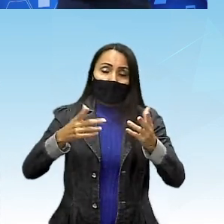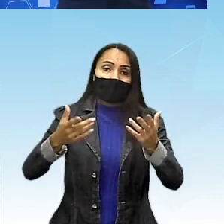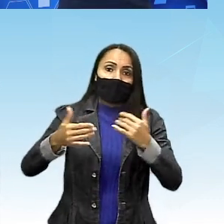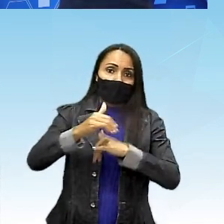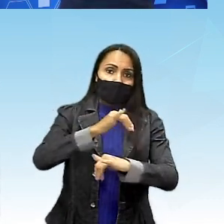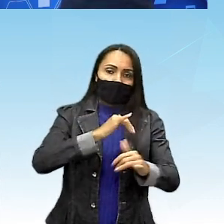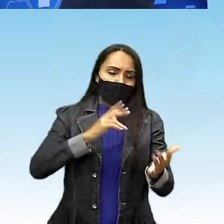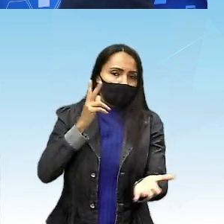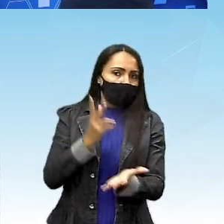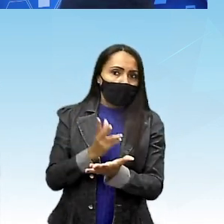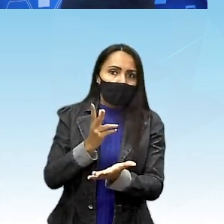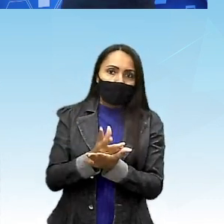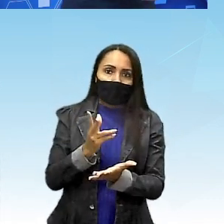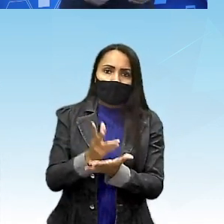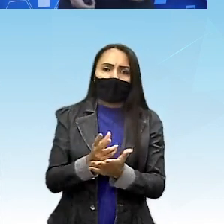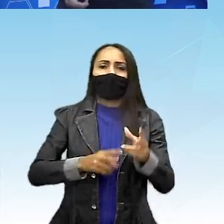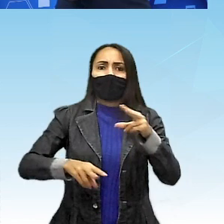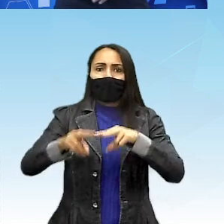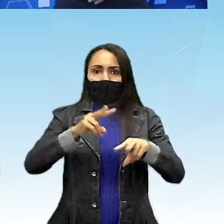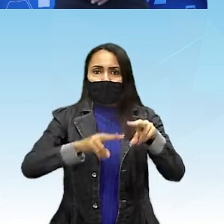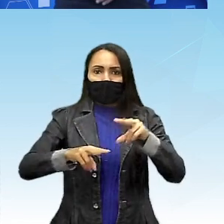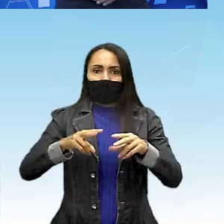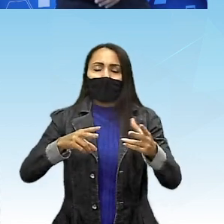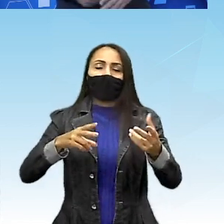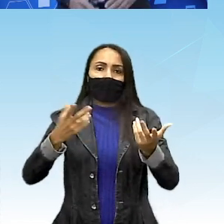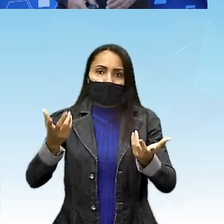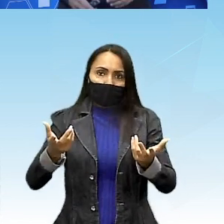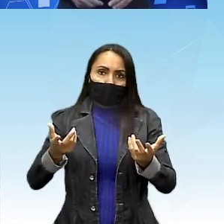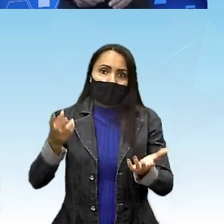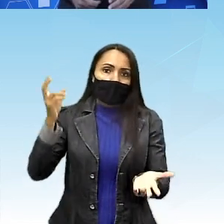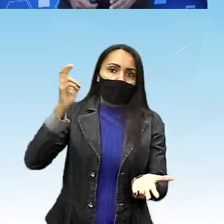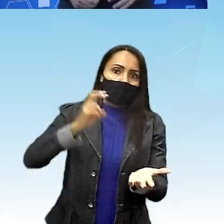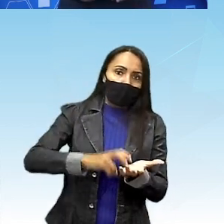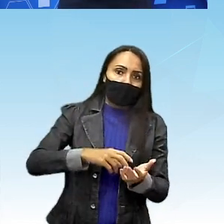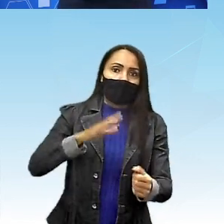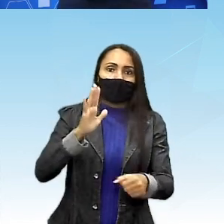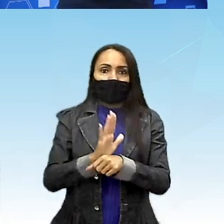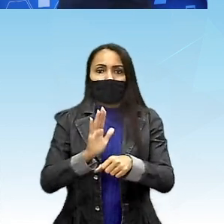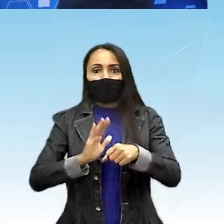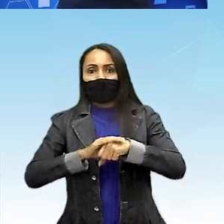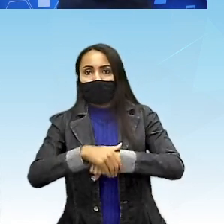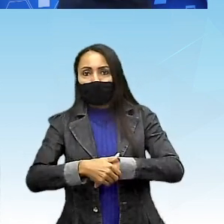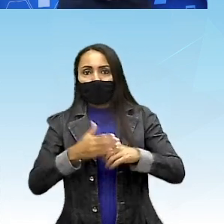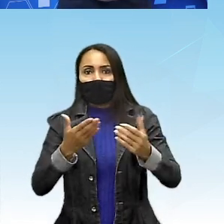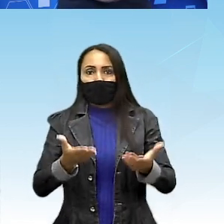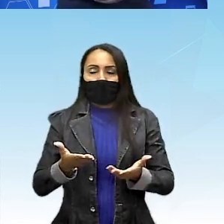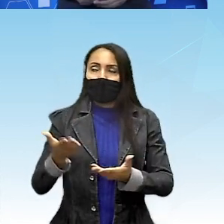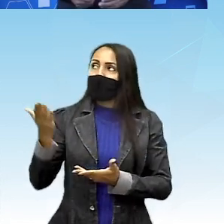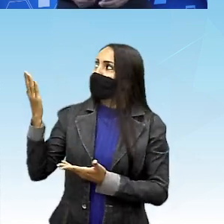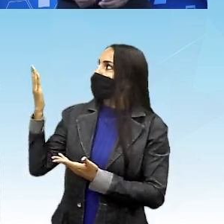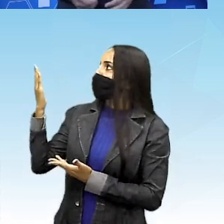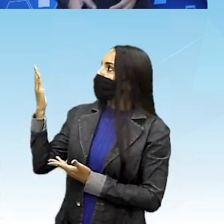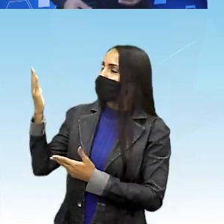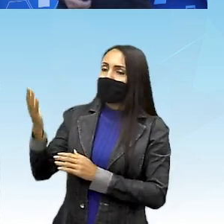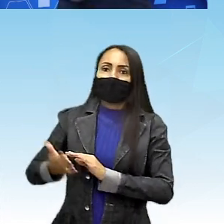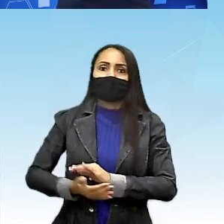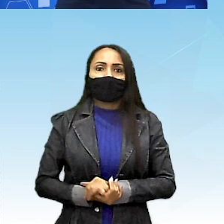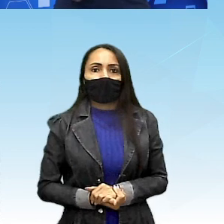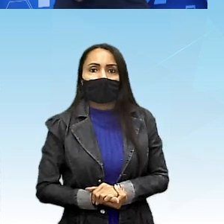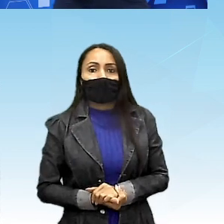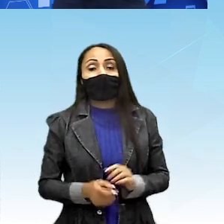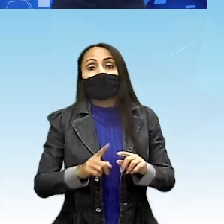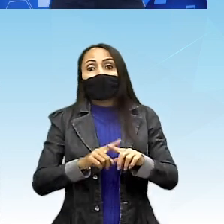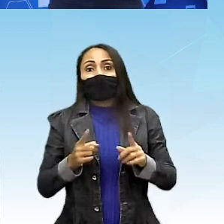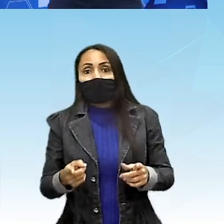constante, vento manhã, tarde e noite, e não passam pássaros próximos, e aí os incidentes são menores, tá bom? Mas